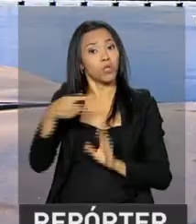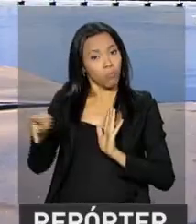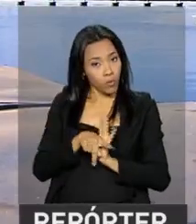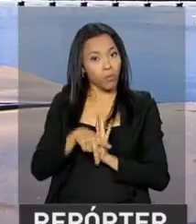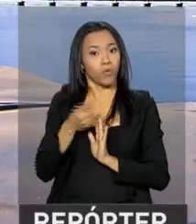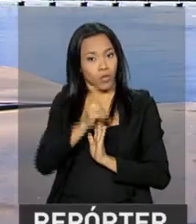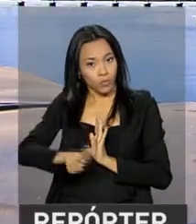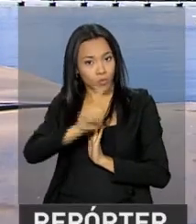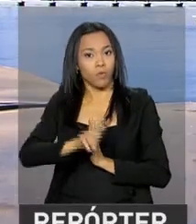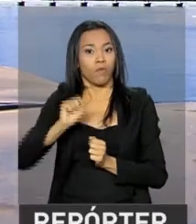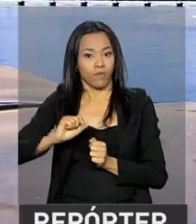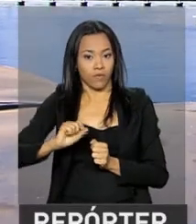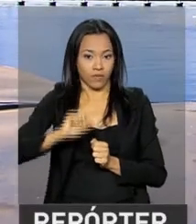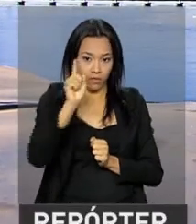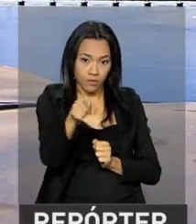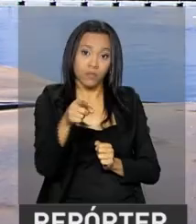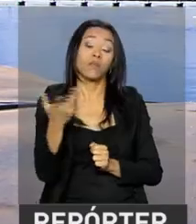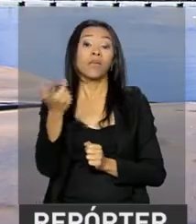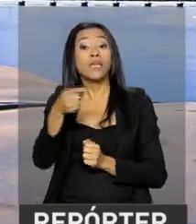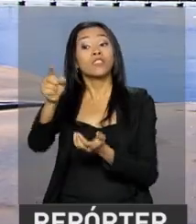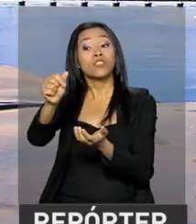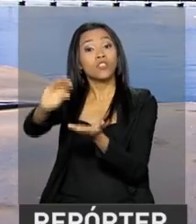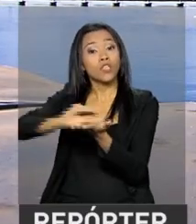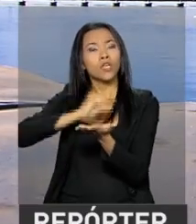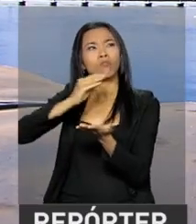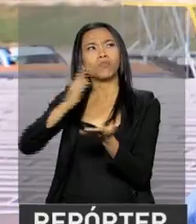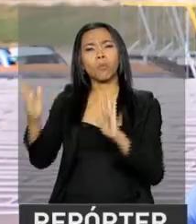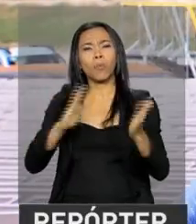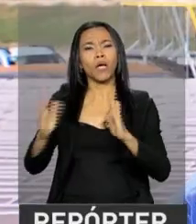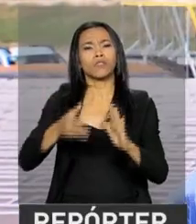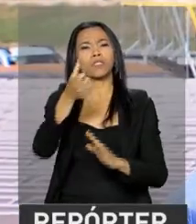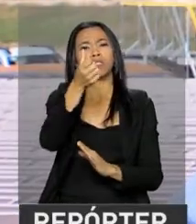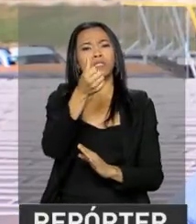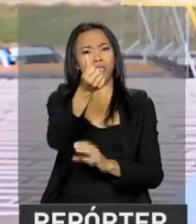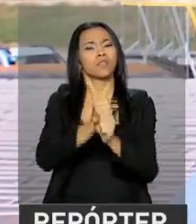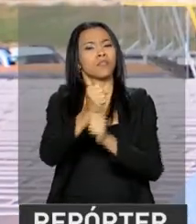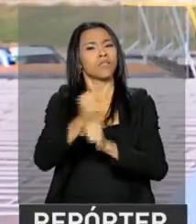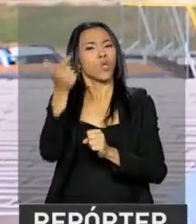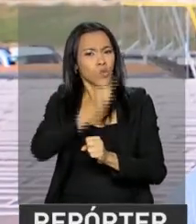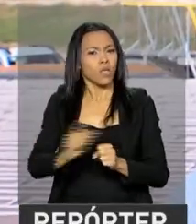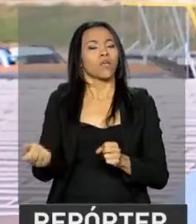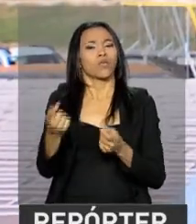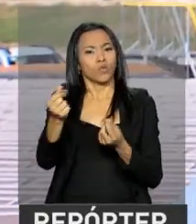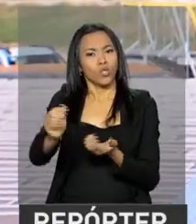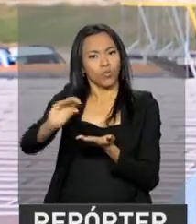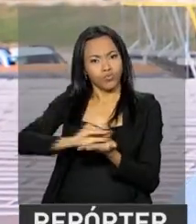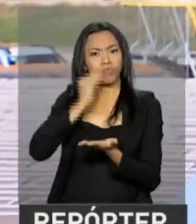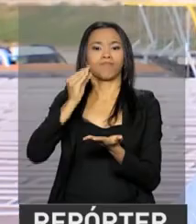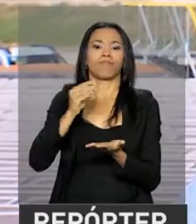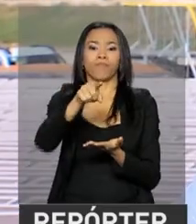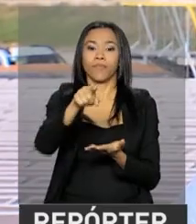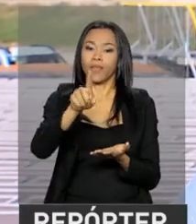a expectativa é que esse dinheiro retorne em seis anos não vejo que isso aqui é um presente nosso